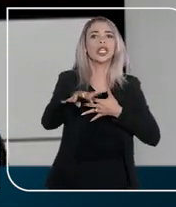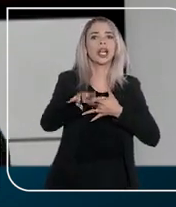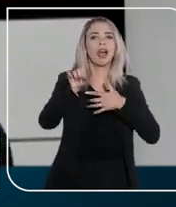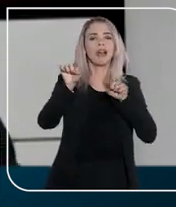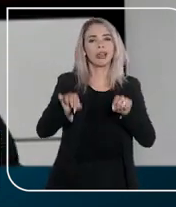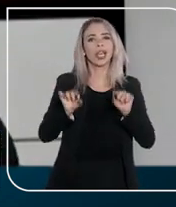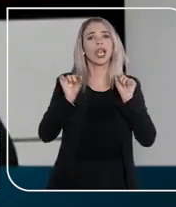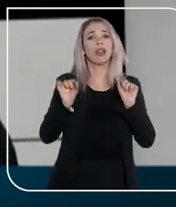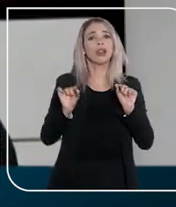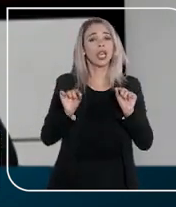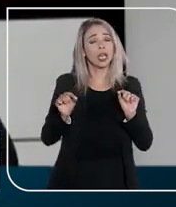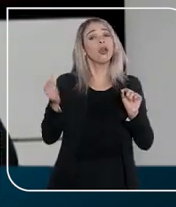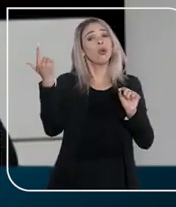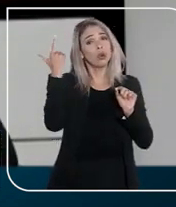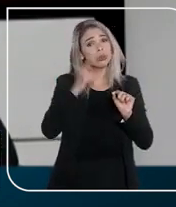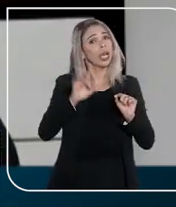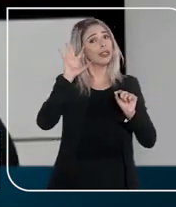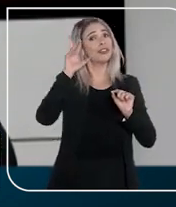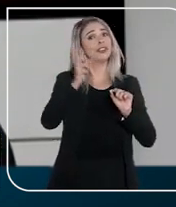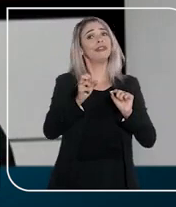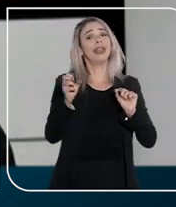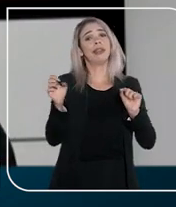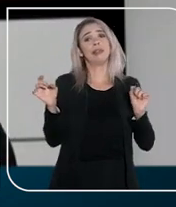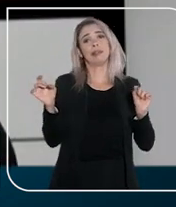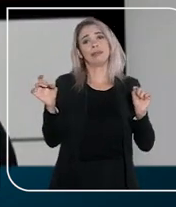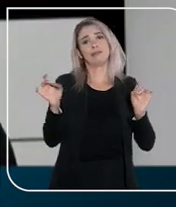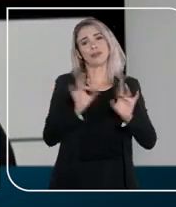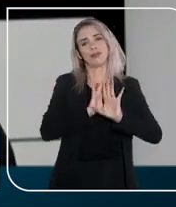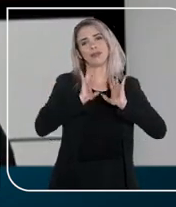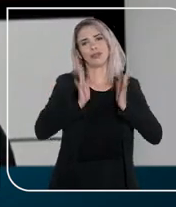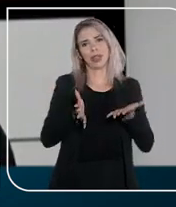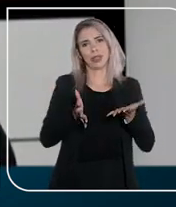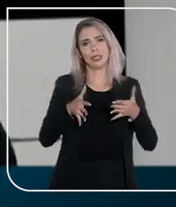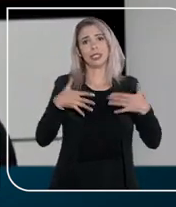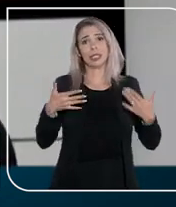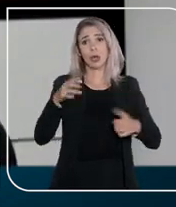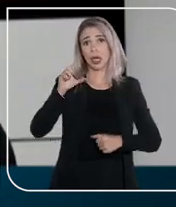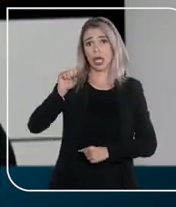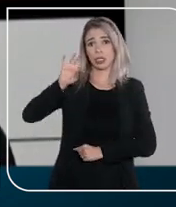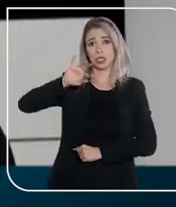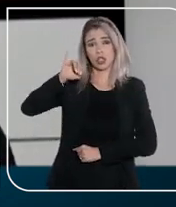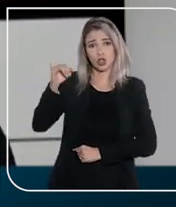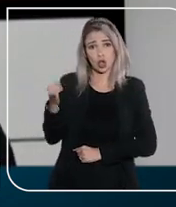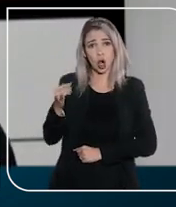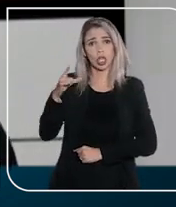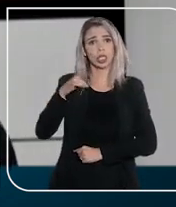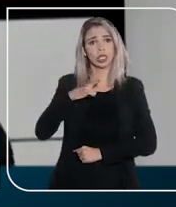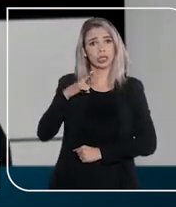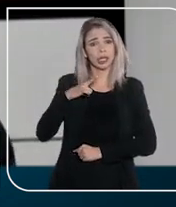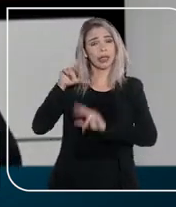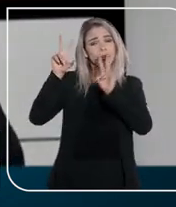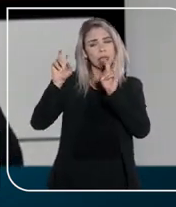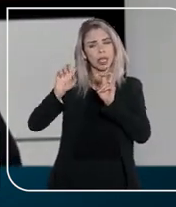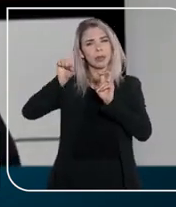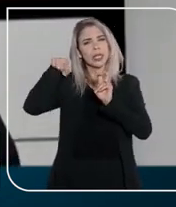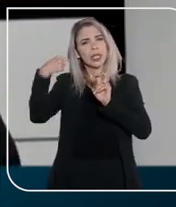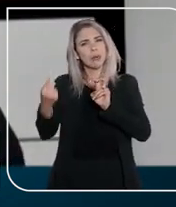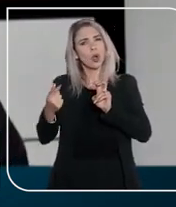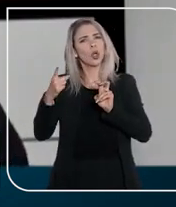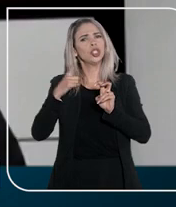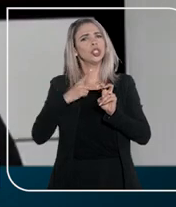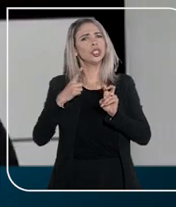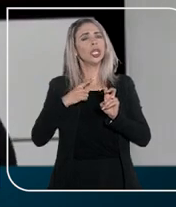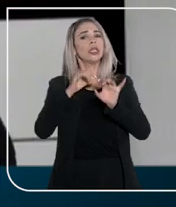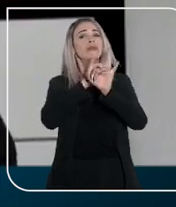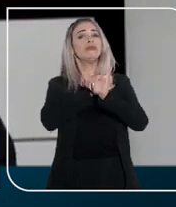costumam ser mitigados. Então, o Supremo Tribunal Federal, o STJ, colocam ali um tema e depois eles acabam mitigando esse